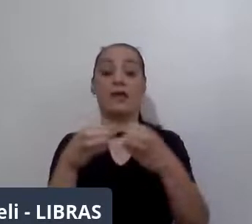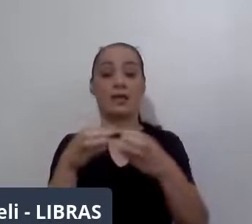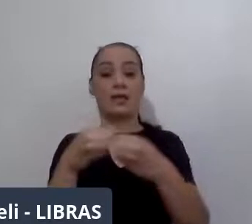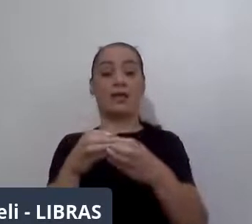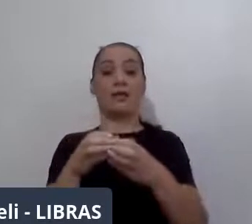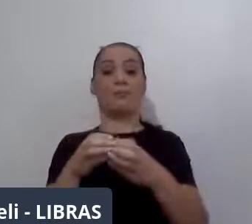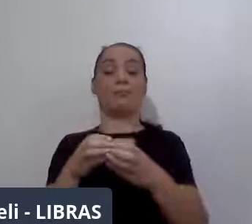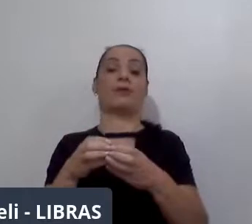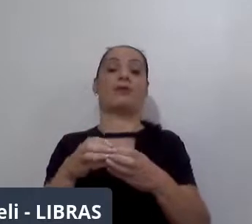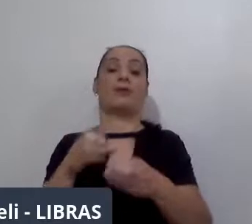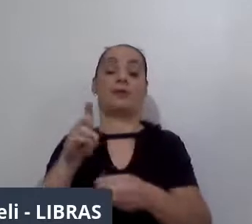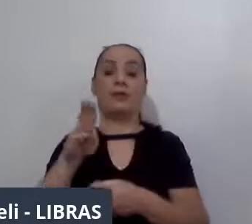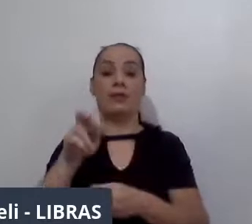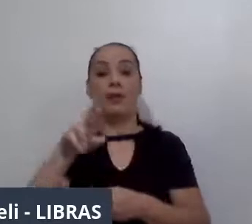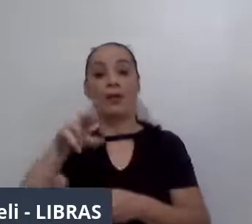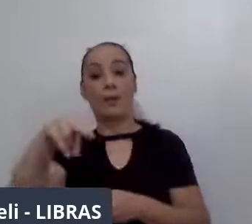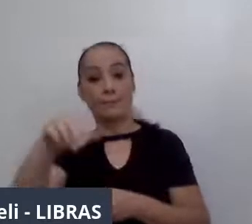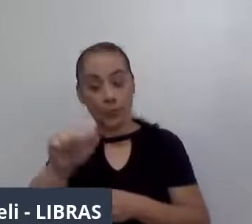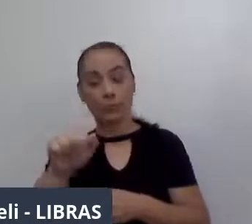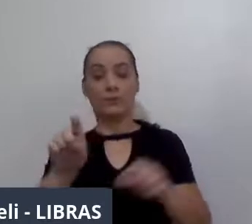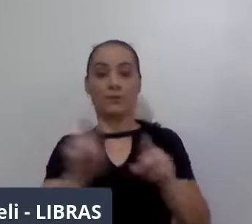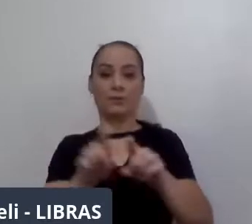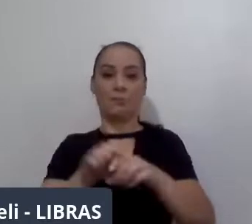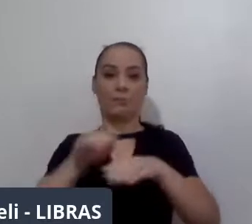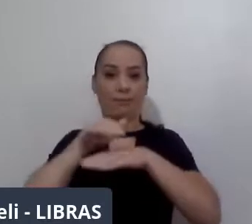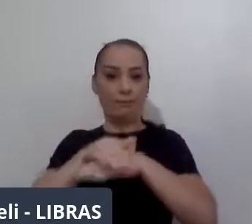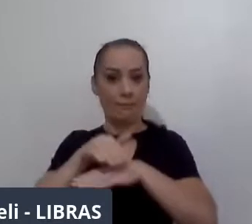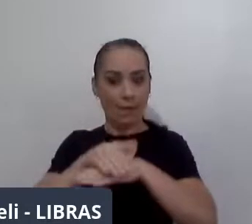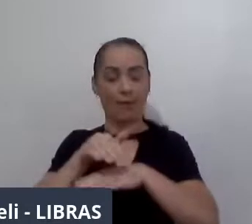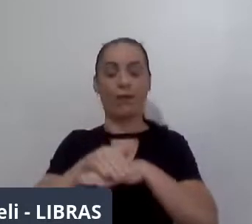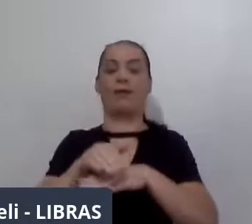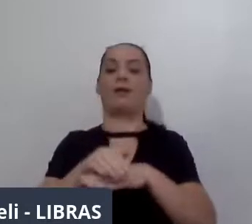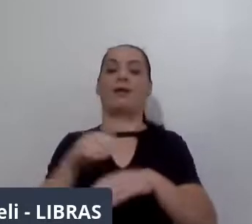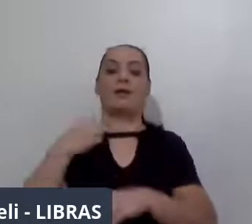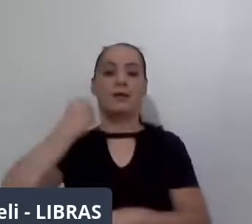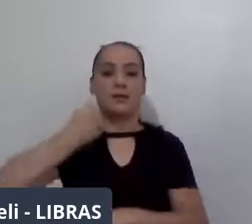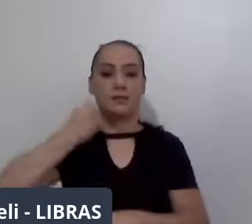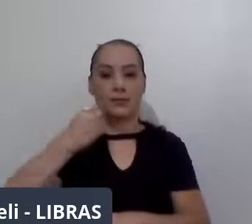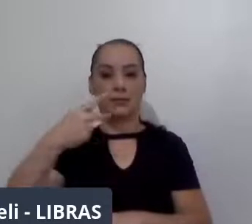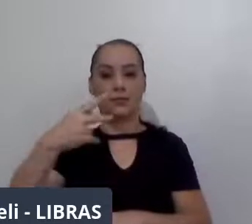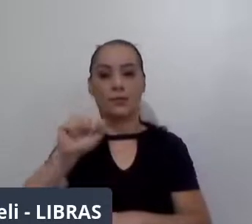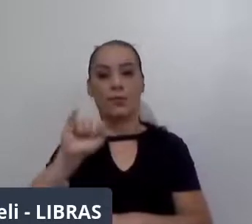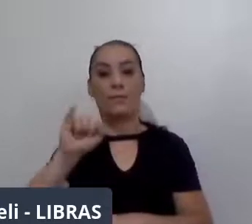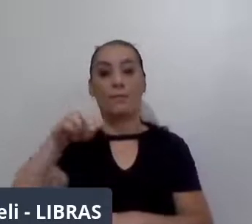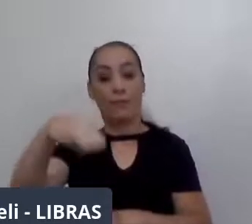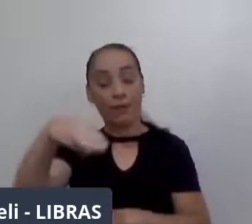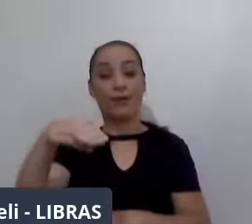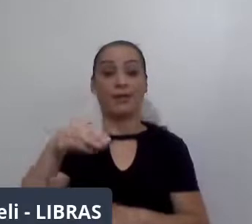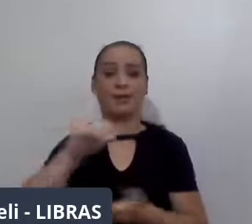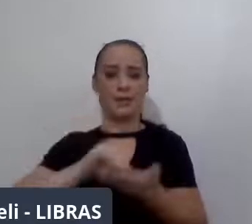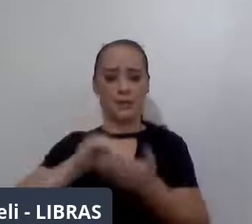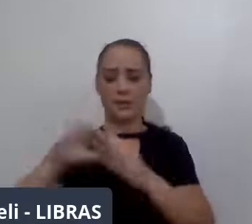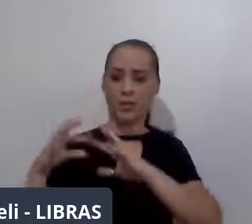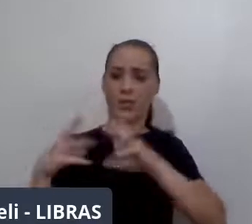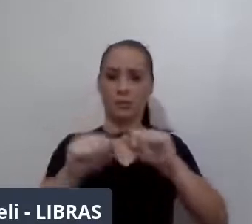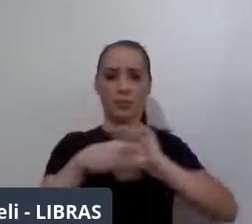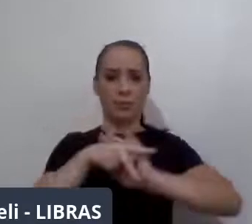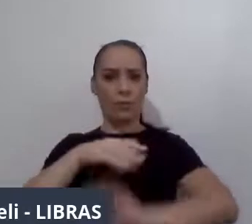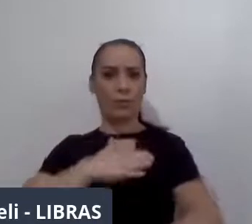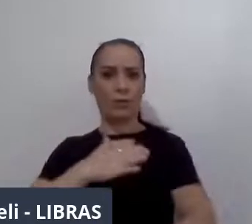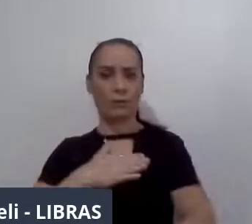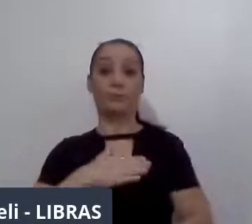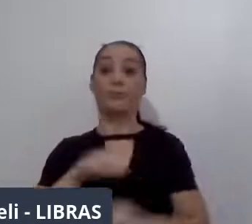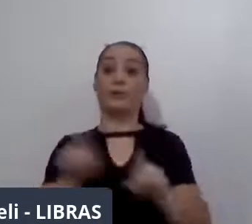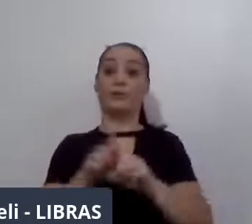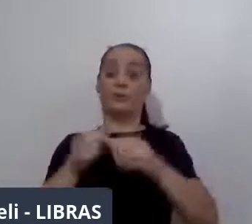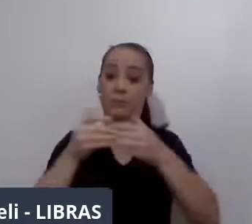relatora Mara Gabrilli, a toda a equipe e também ao senador Paulo Paim, e toda a mesa virtual, inclusive, quero estender aos professores. Eu